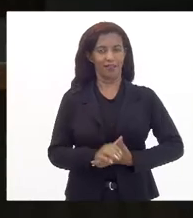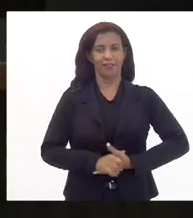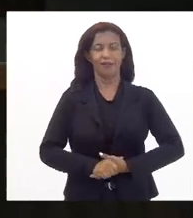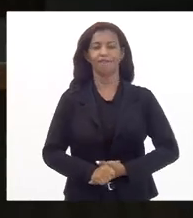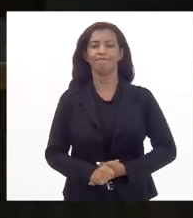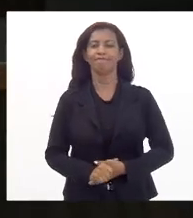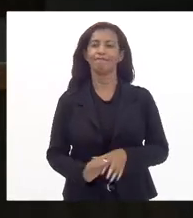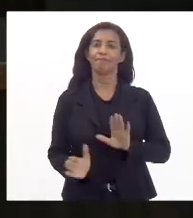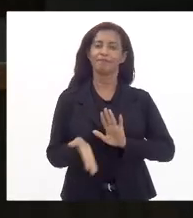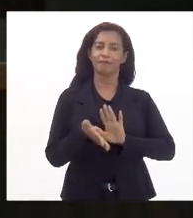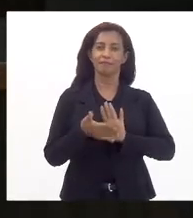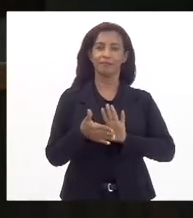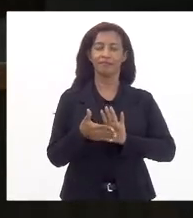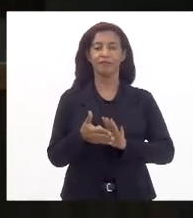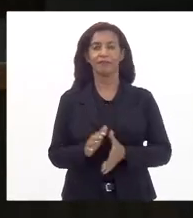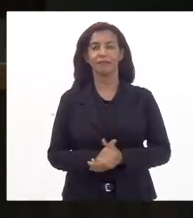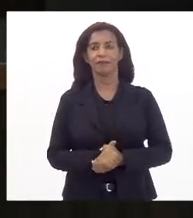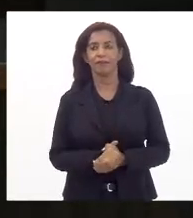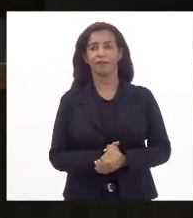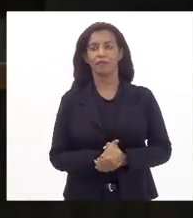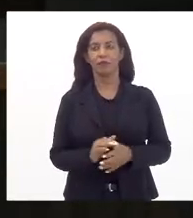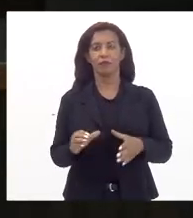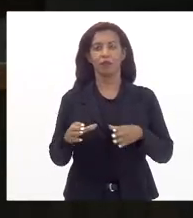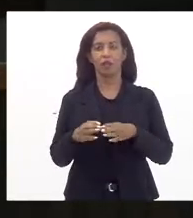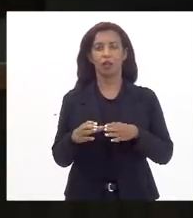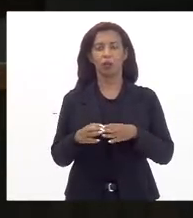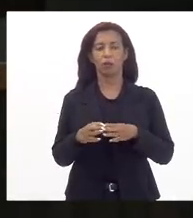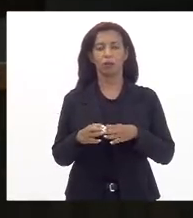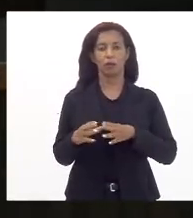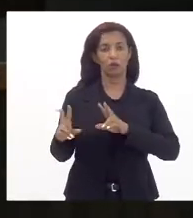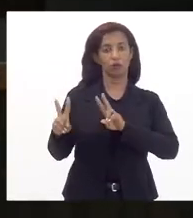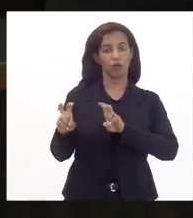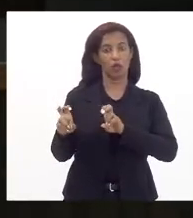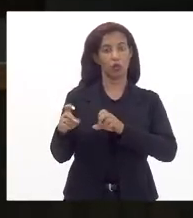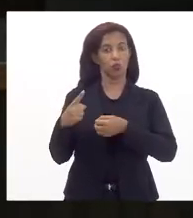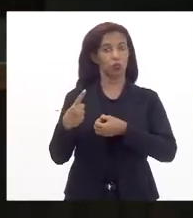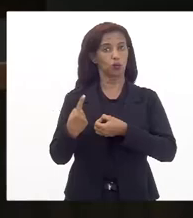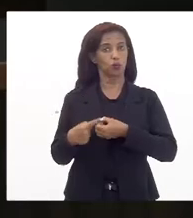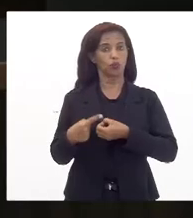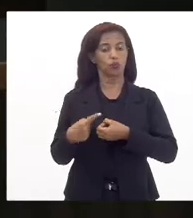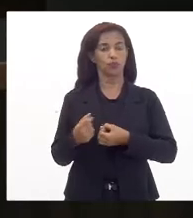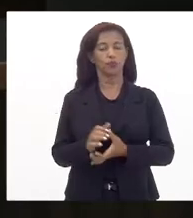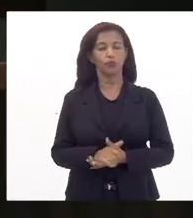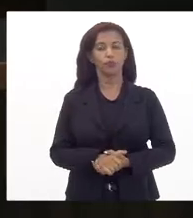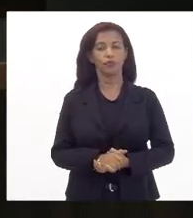e para emitir parecer pela comissão de assuntos municipais